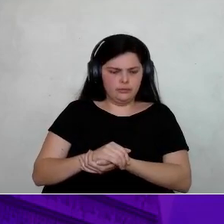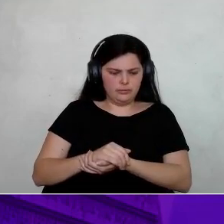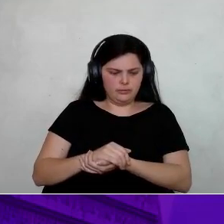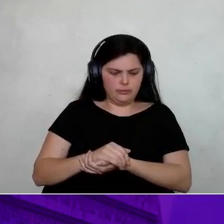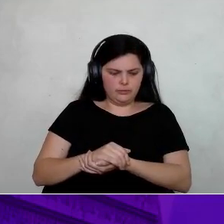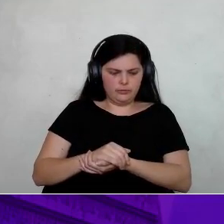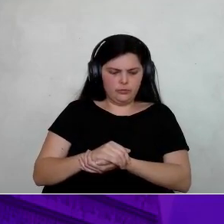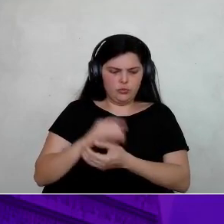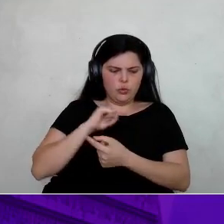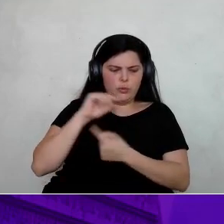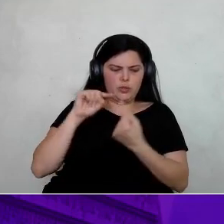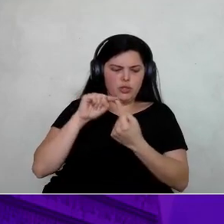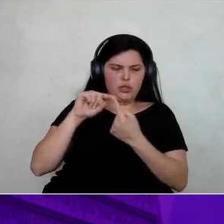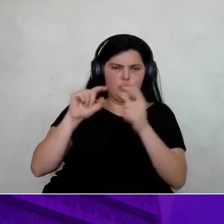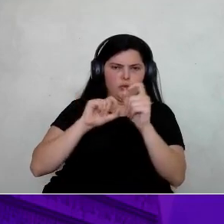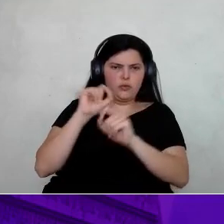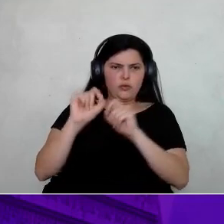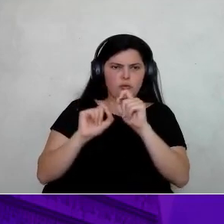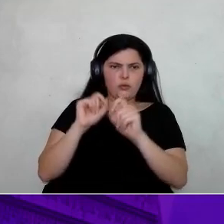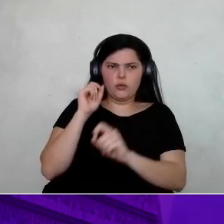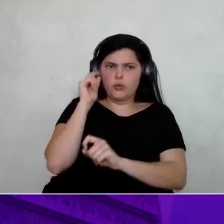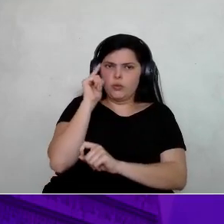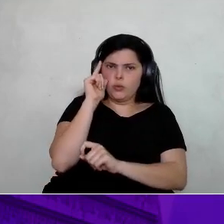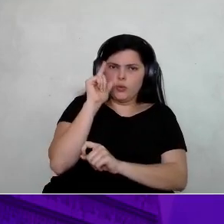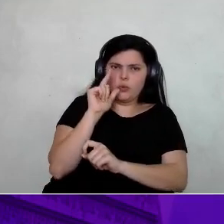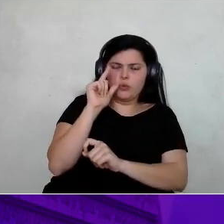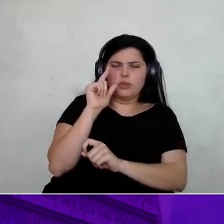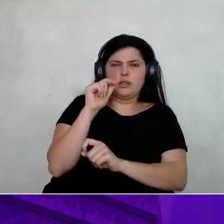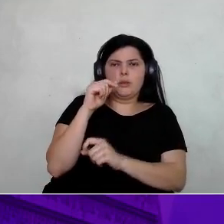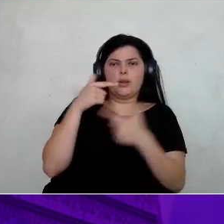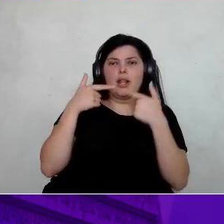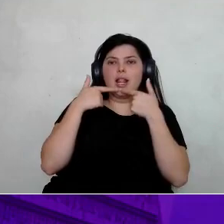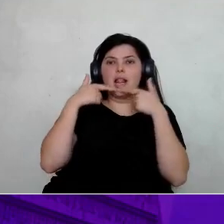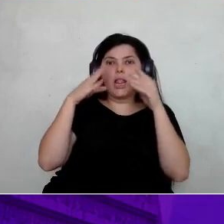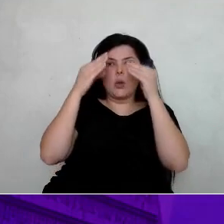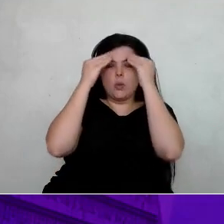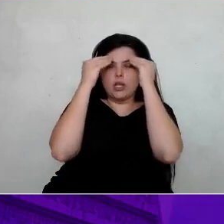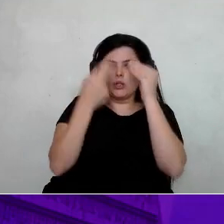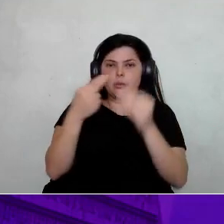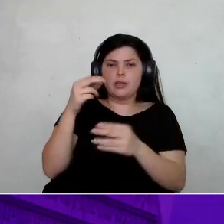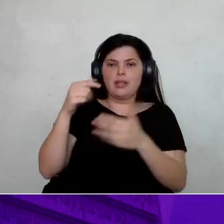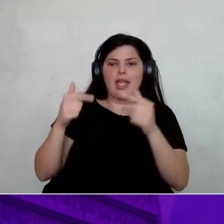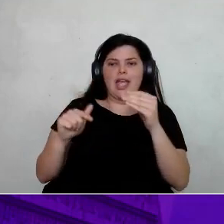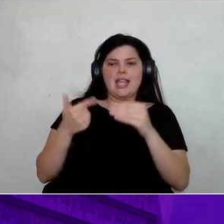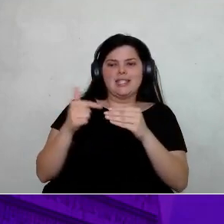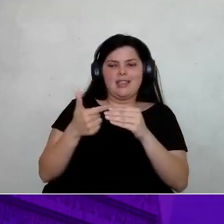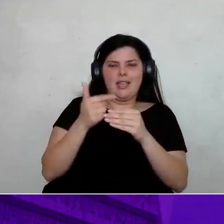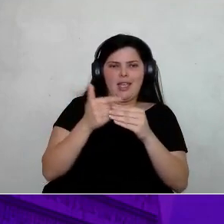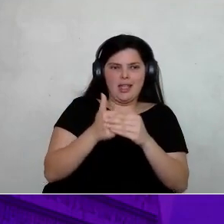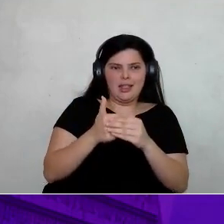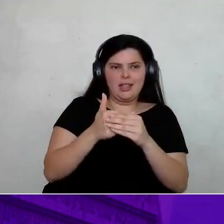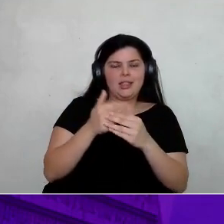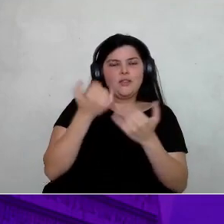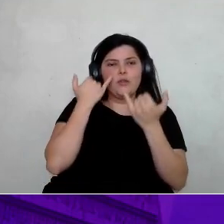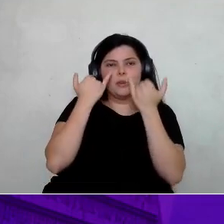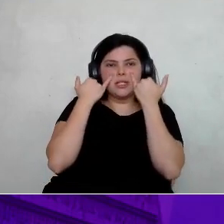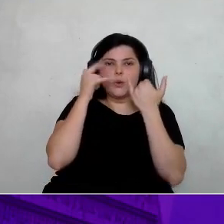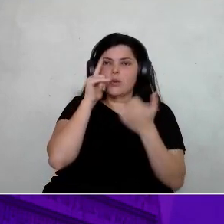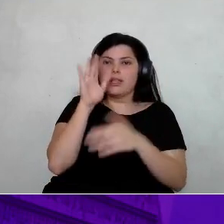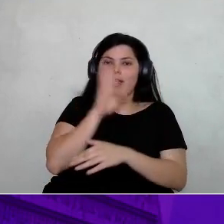intuito da gente conseguir, através de uma linguagem chamada SQL, extrair informações mais